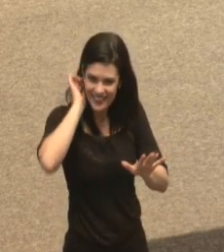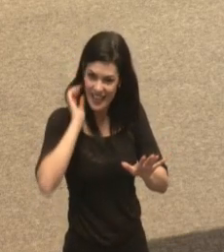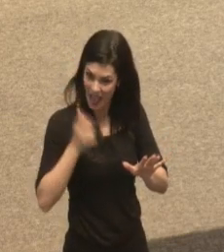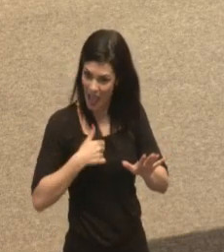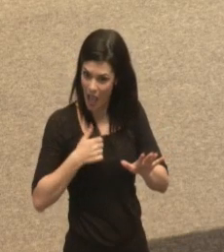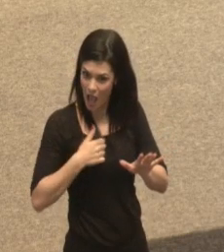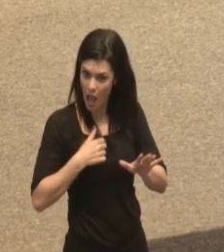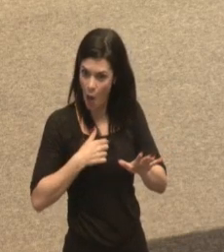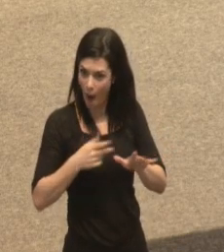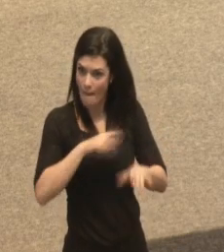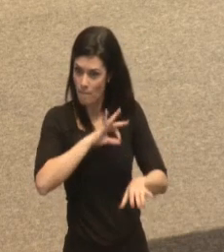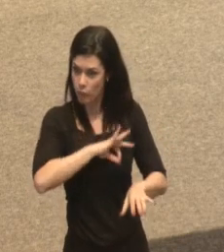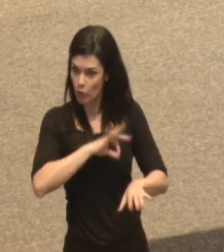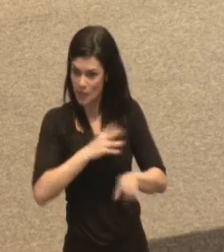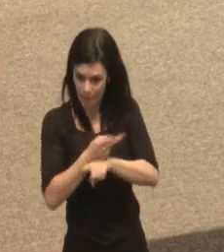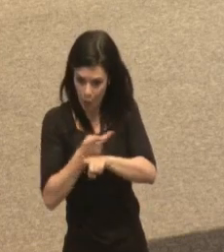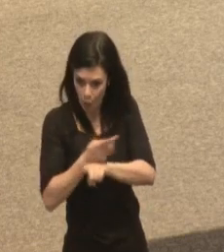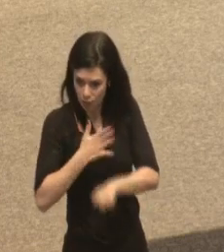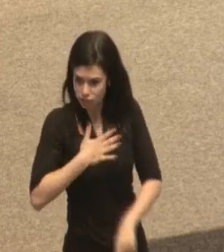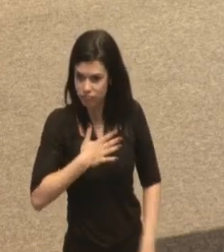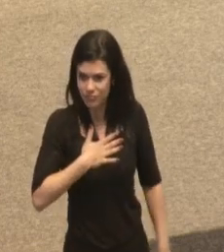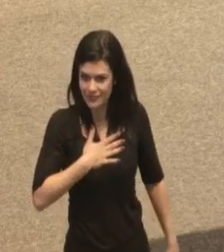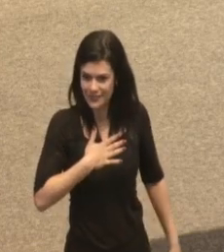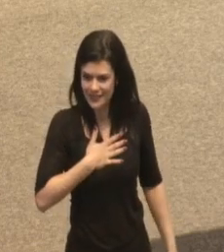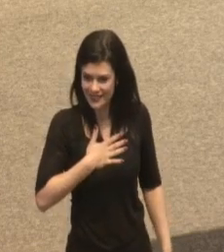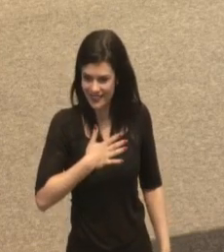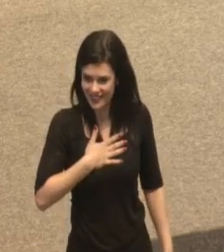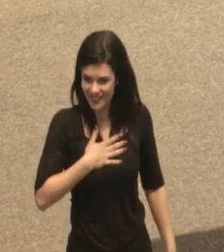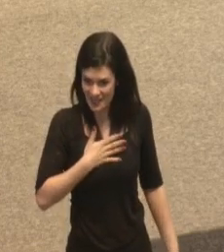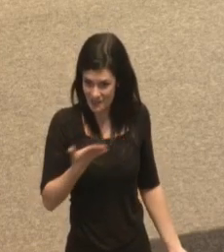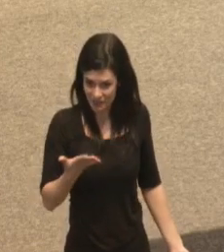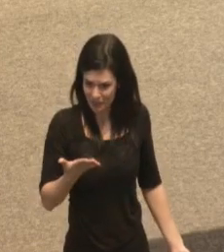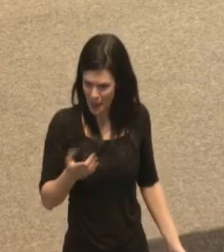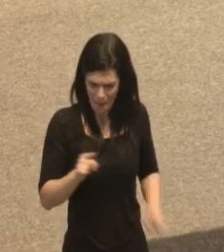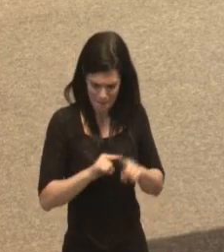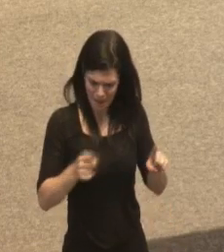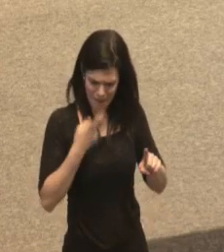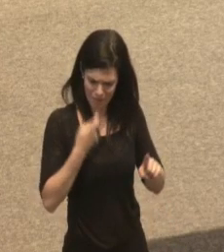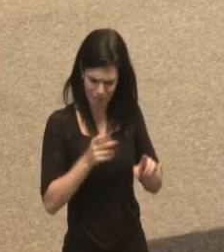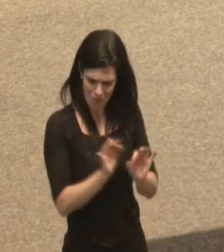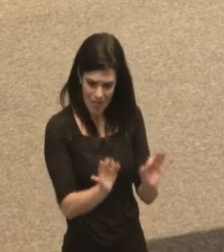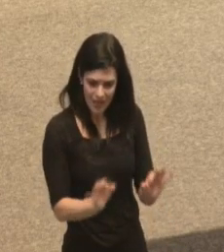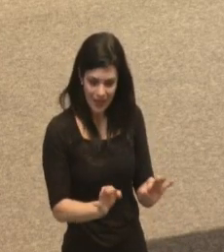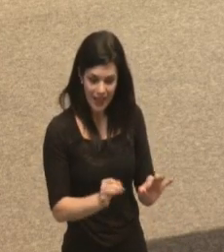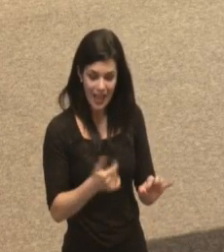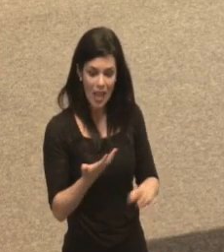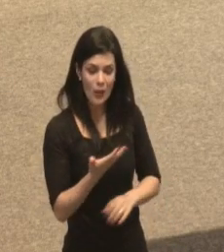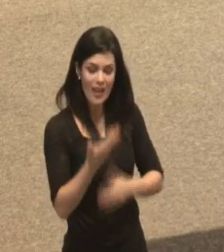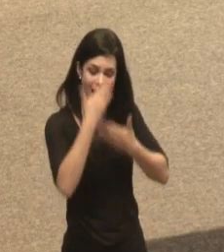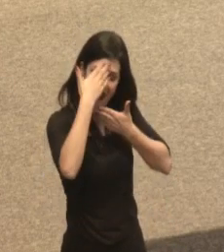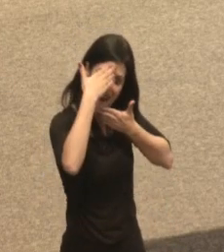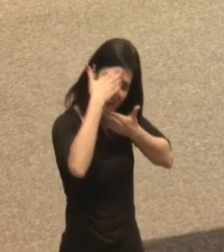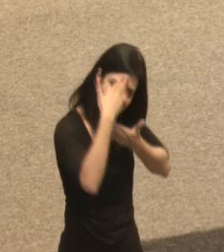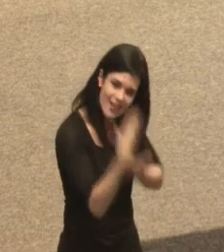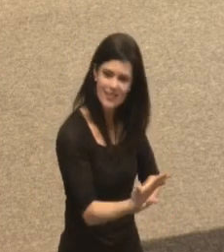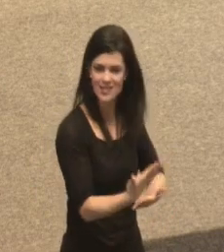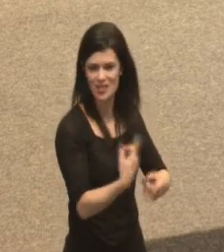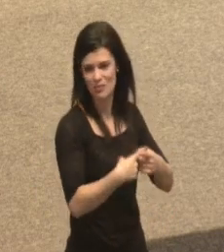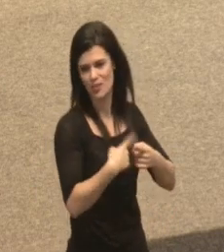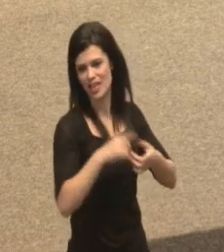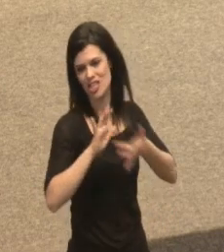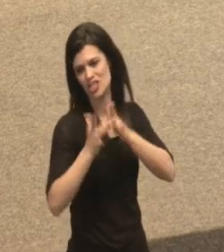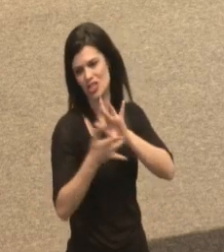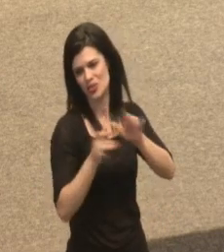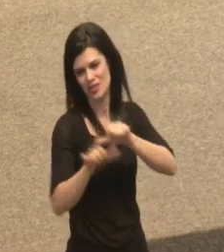para quem desse informação para prendê-lo. Eu não vim aqui falar isso para o senhor, eu vim só agradecer ao senhor, porque